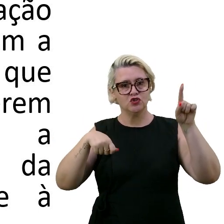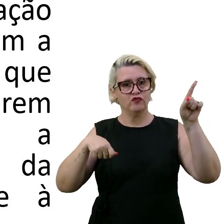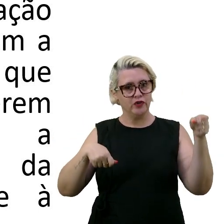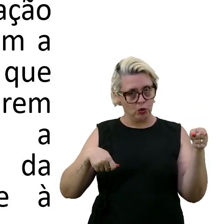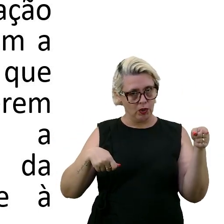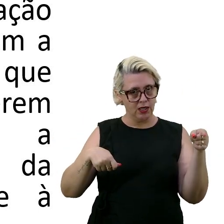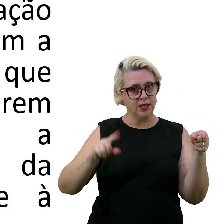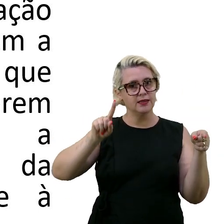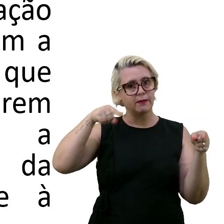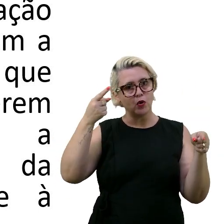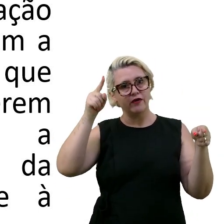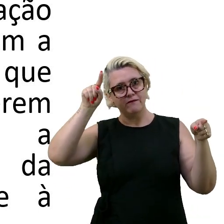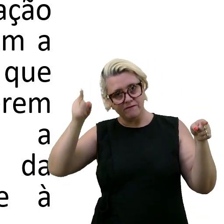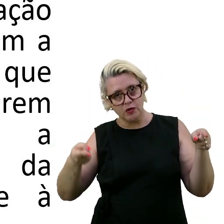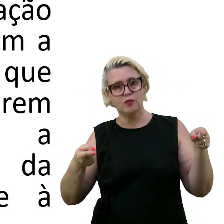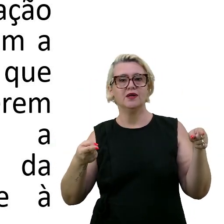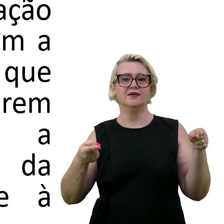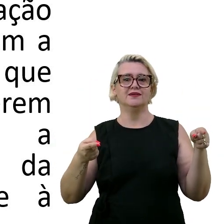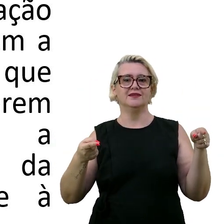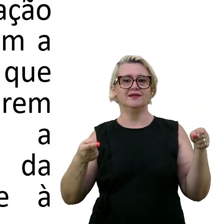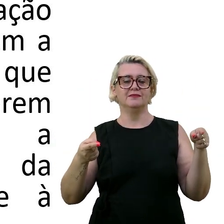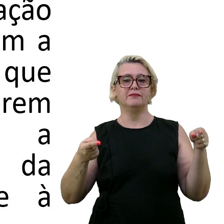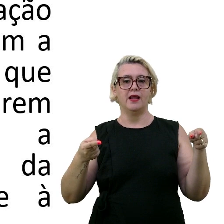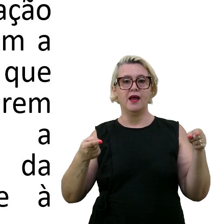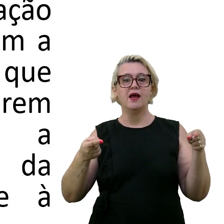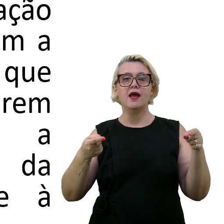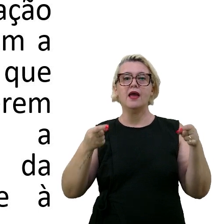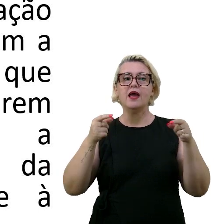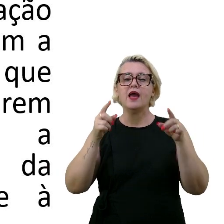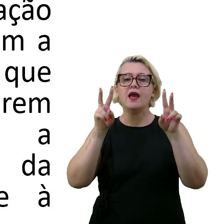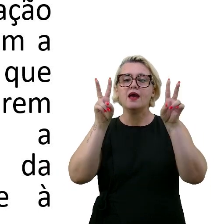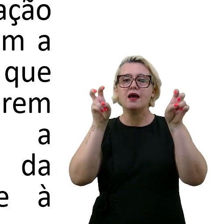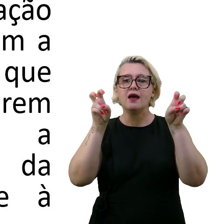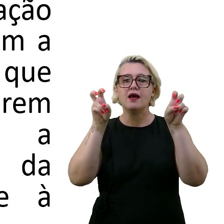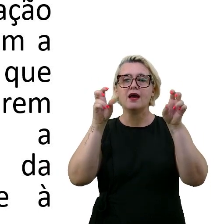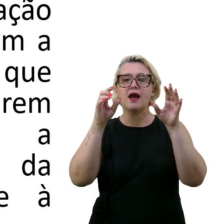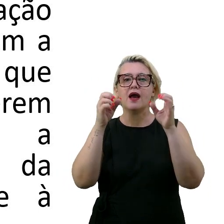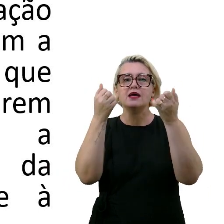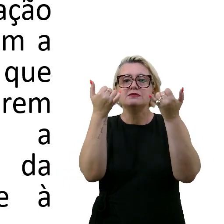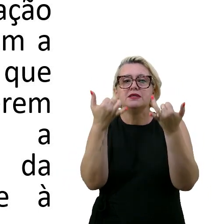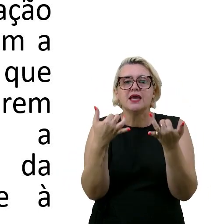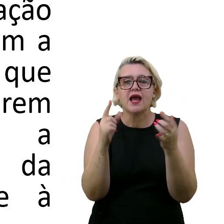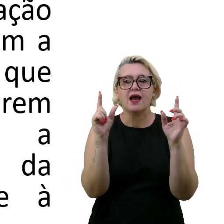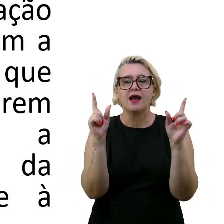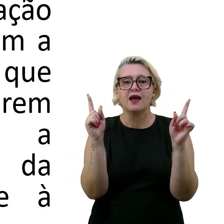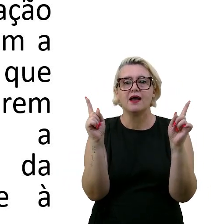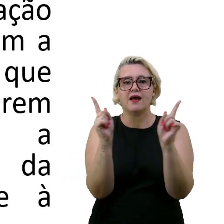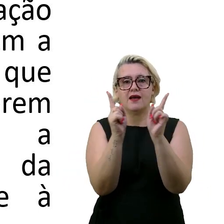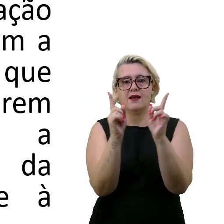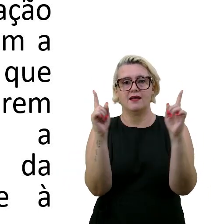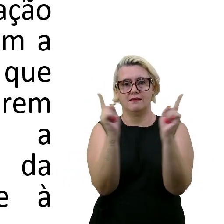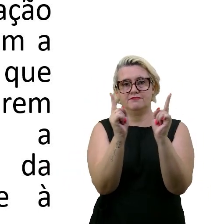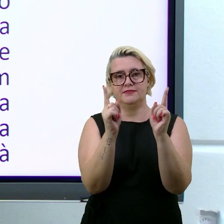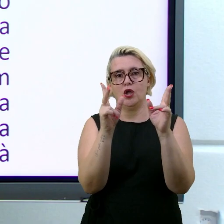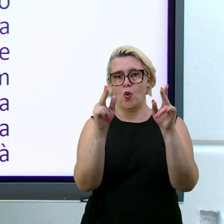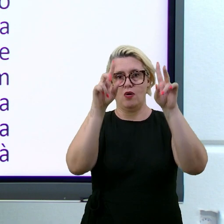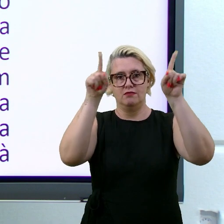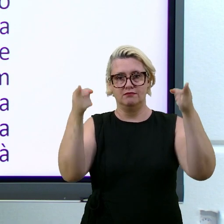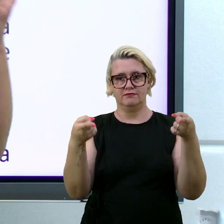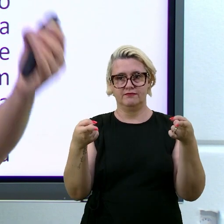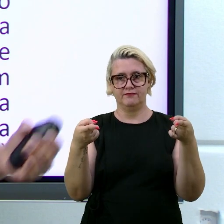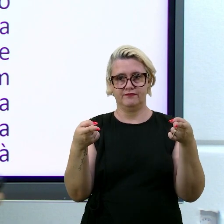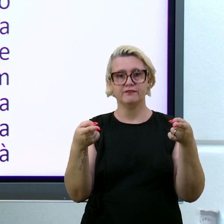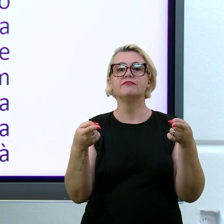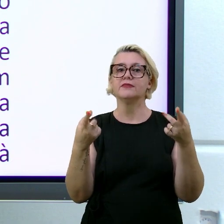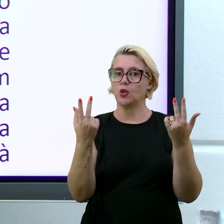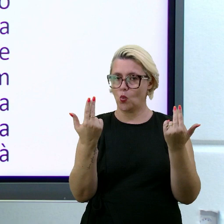vírgula antes e uma vírgula depois para fazer o fechamento. Igual você fecha, parênteses você não faz assim? Abre